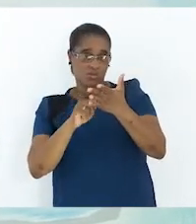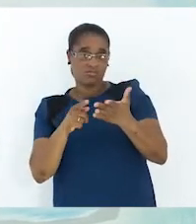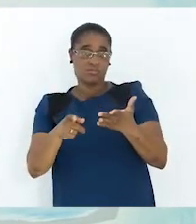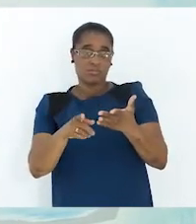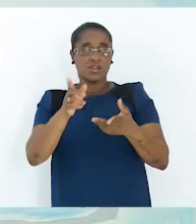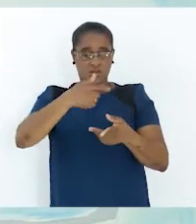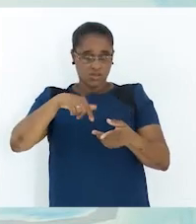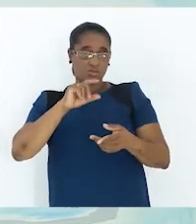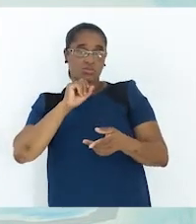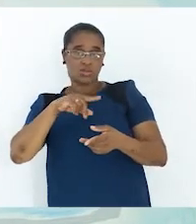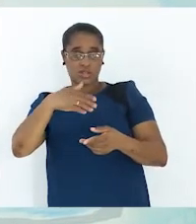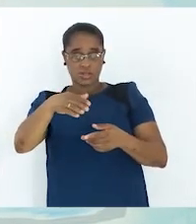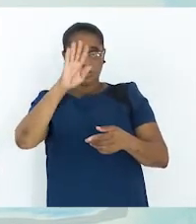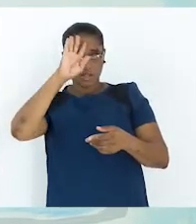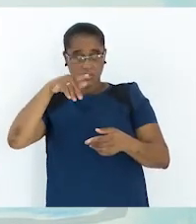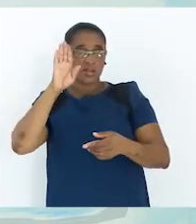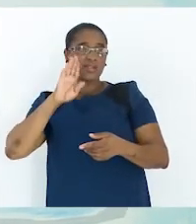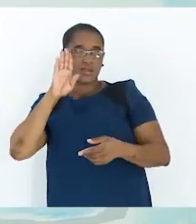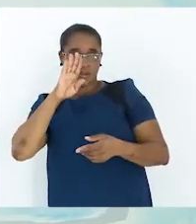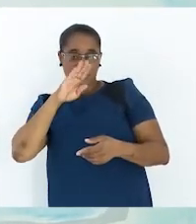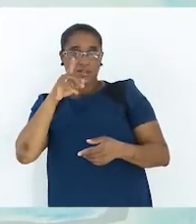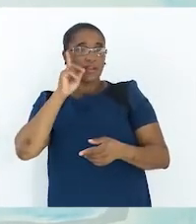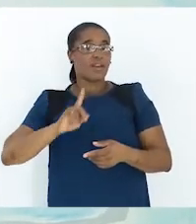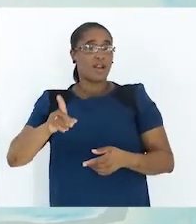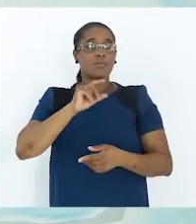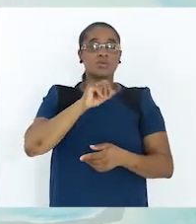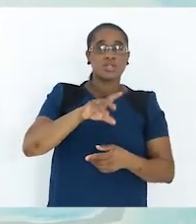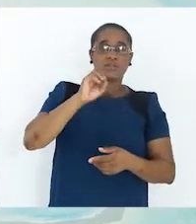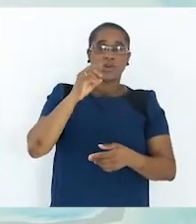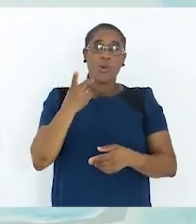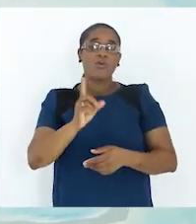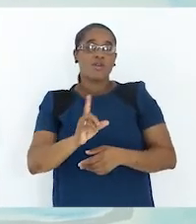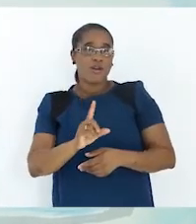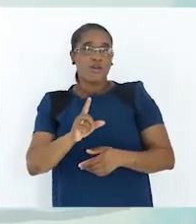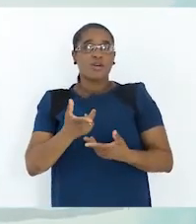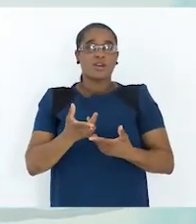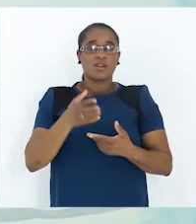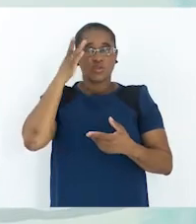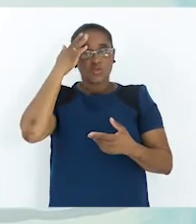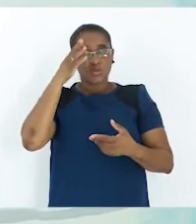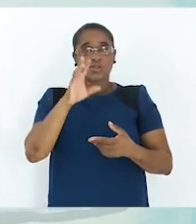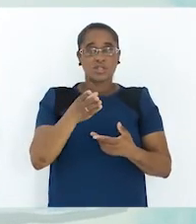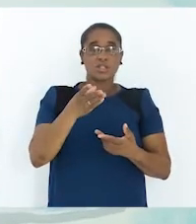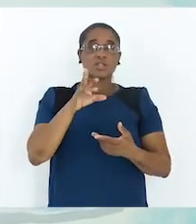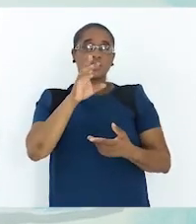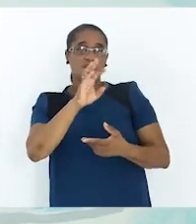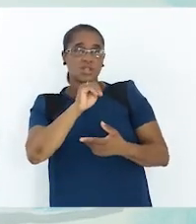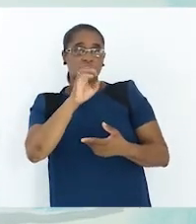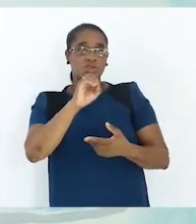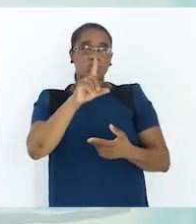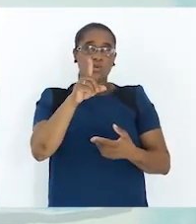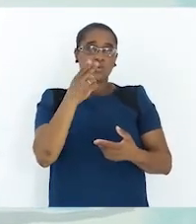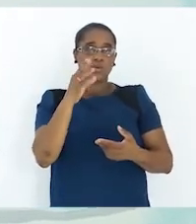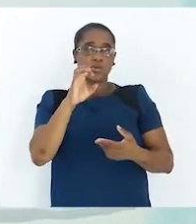saber, inclusivamente, se ela é possível ou não e o número de soluções. Ou seja, pode